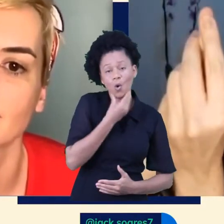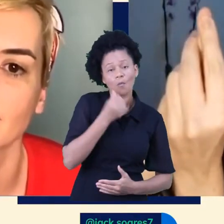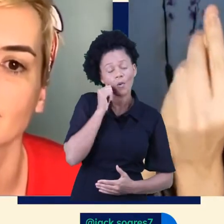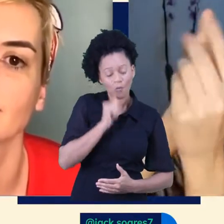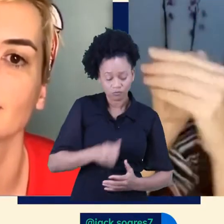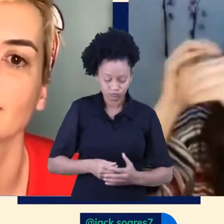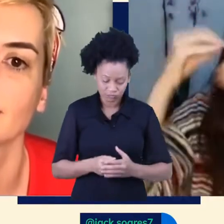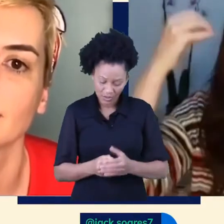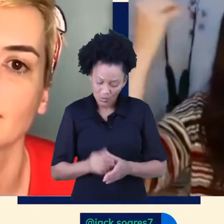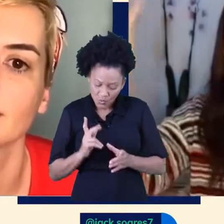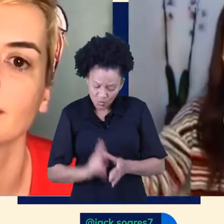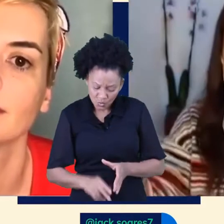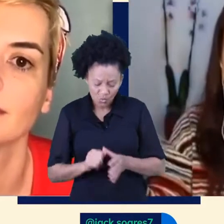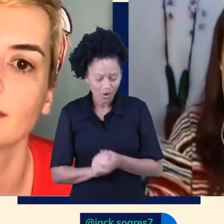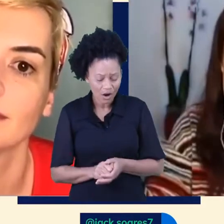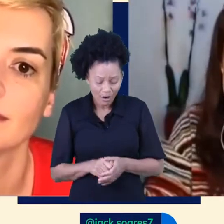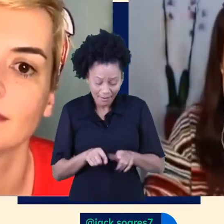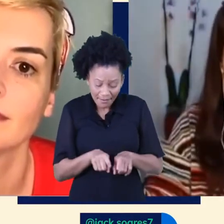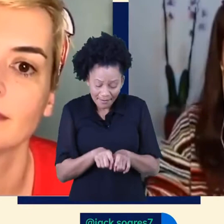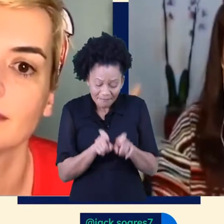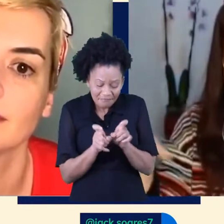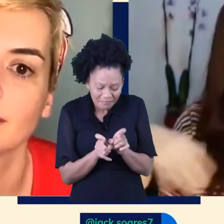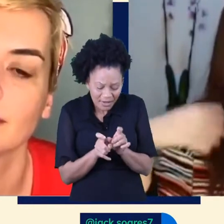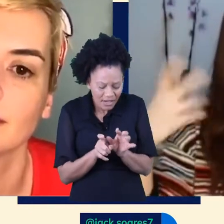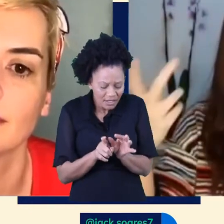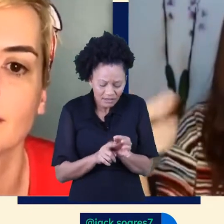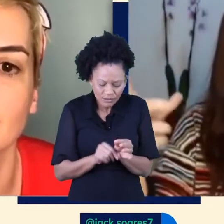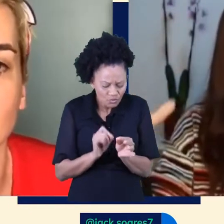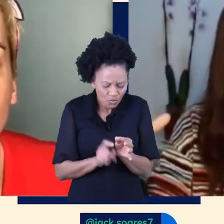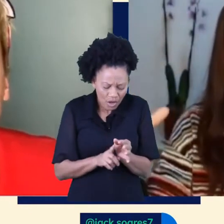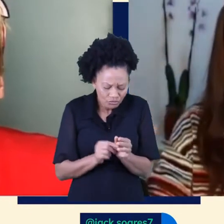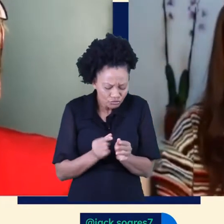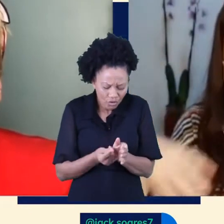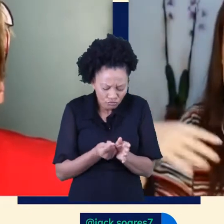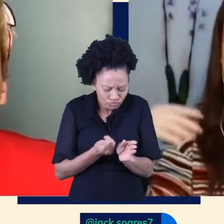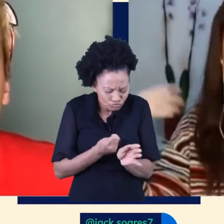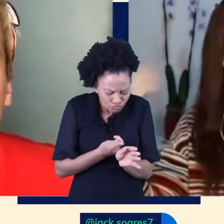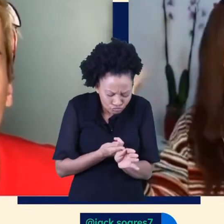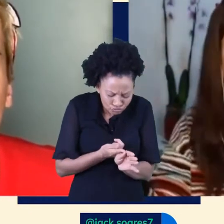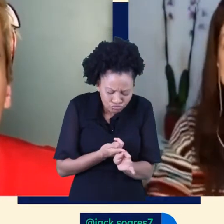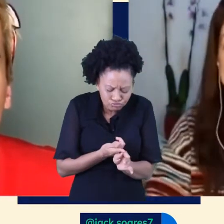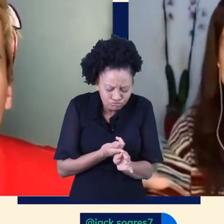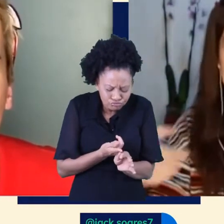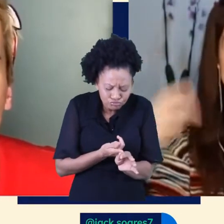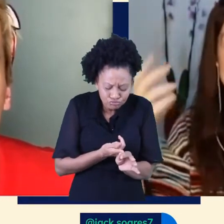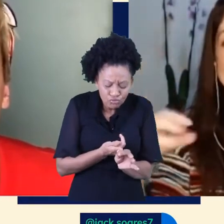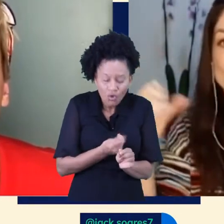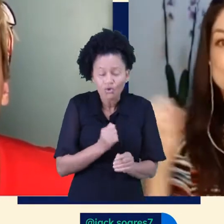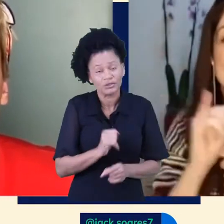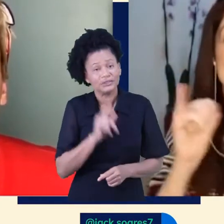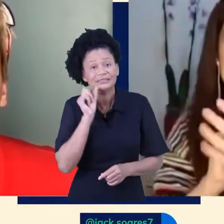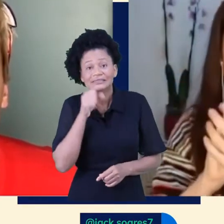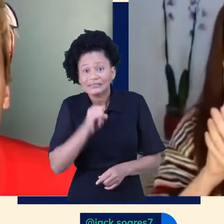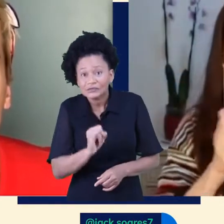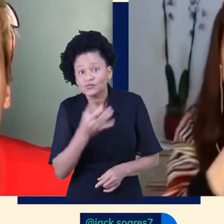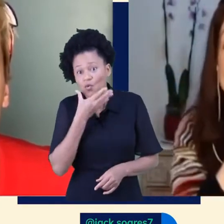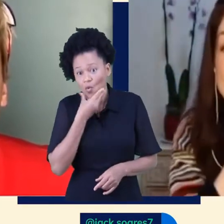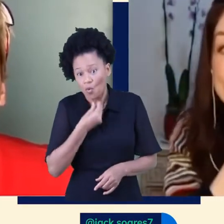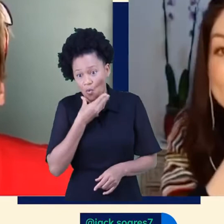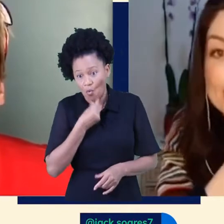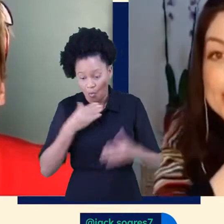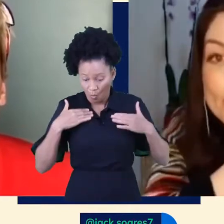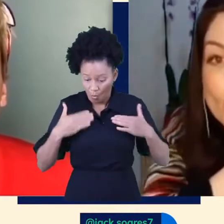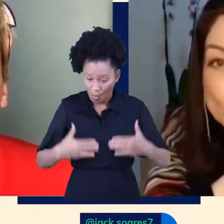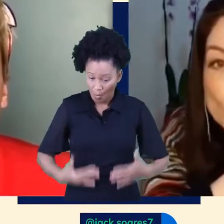assim. Se for um menino, tá? Geneticamente está programado, os hormônios vão funcionar e ali no desenvolvimento, a partir do